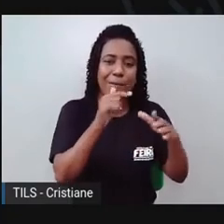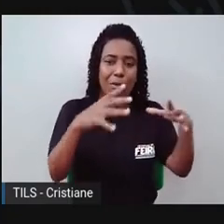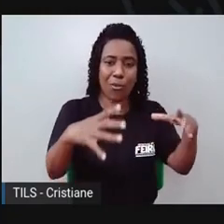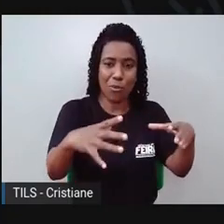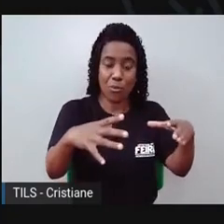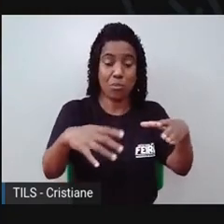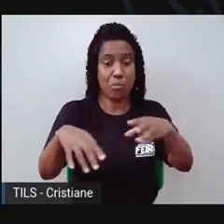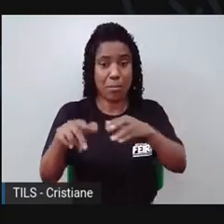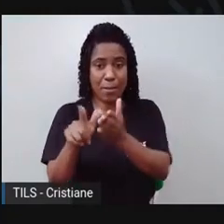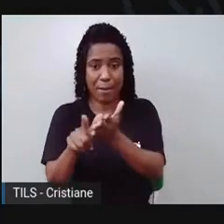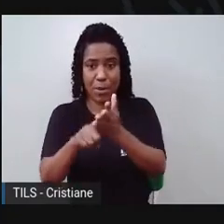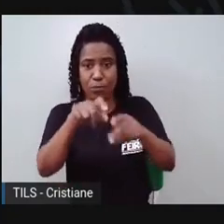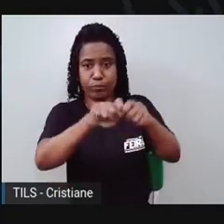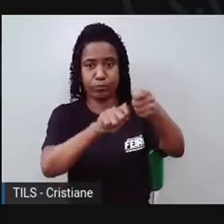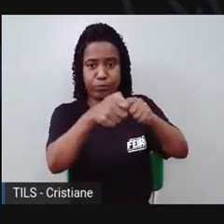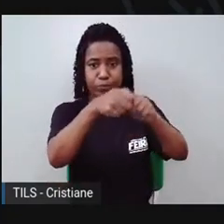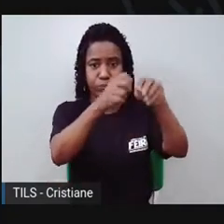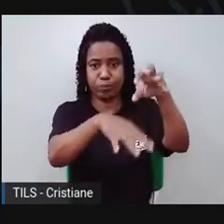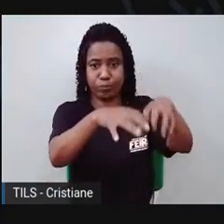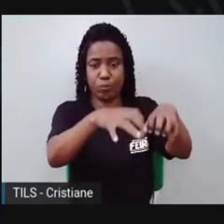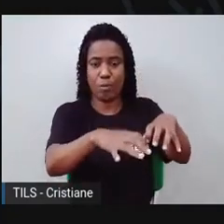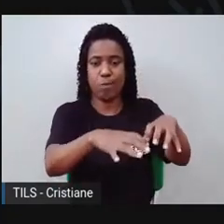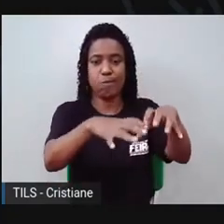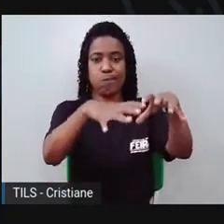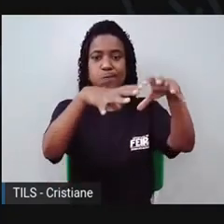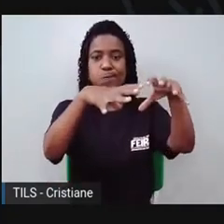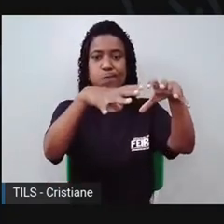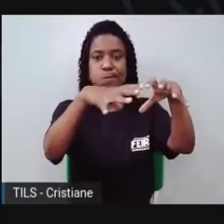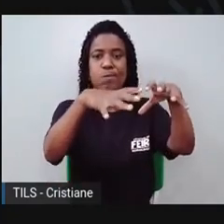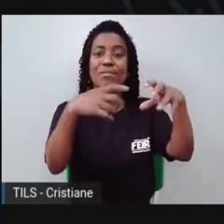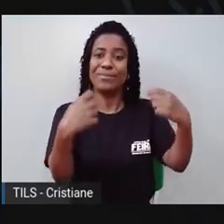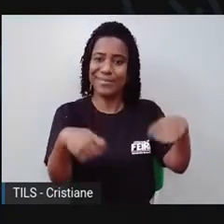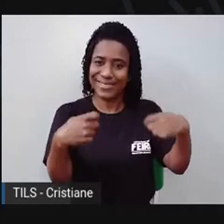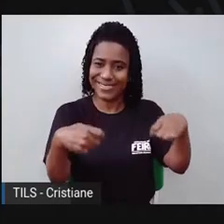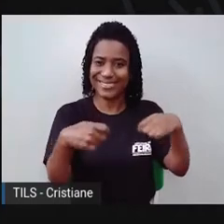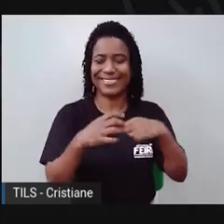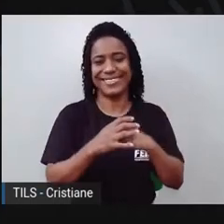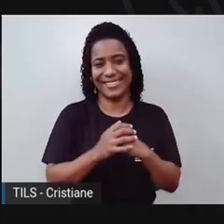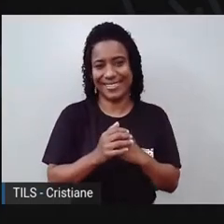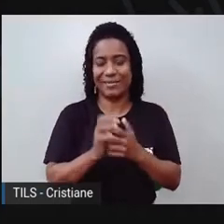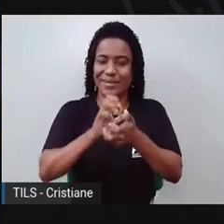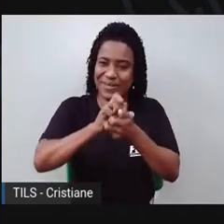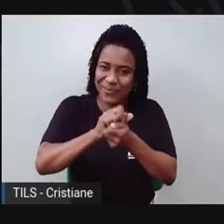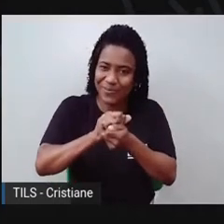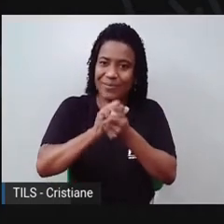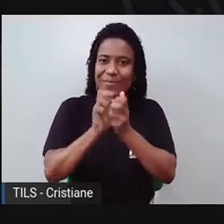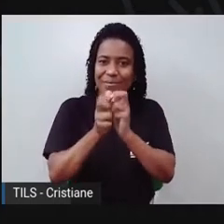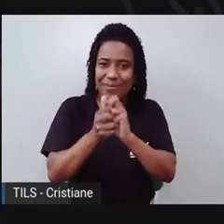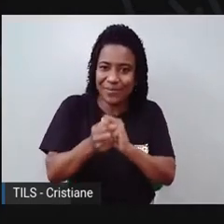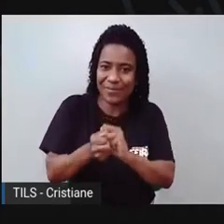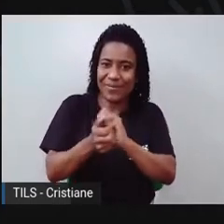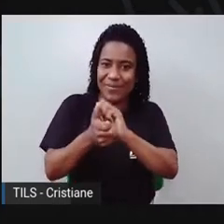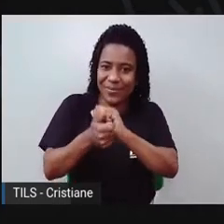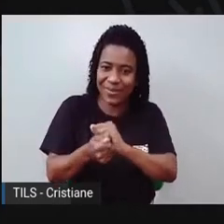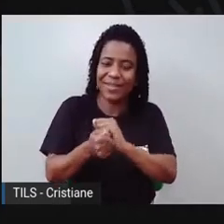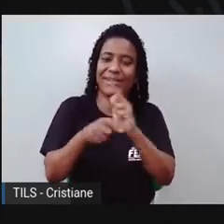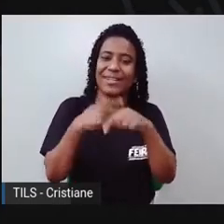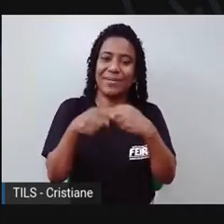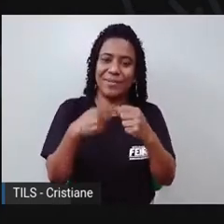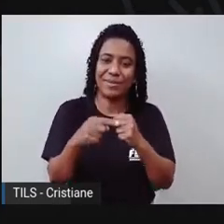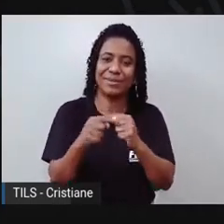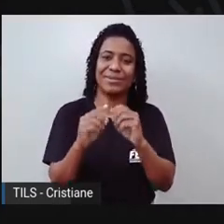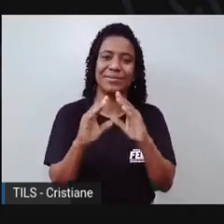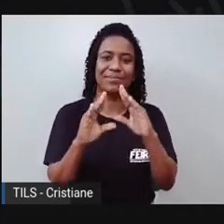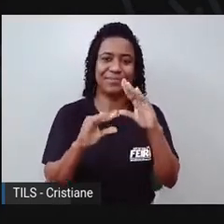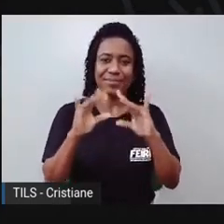e deixa de um dia para o outro, para ele ficar bem molinho, para depois apertar, né, tirar a água e fazer a massa. Então hoje